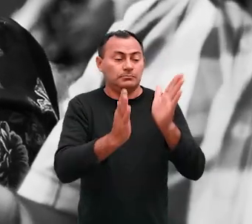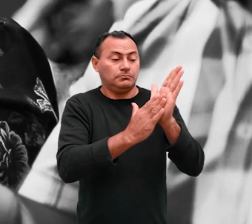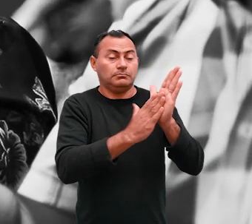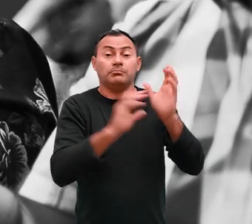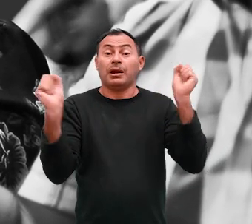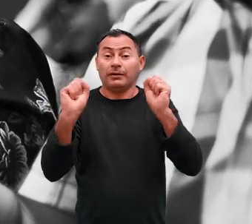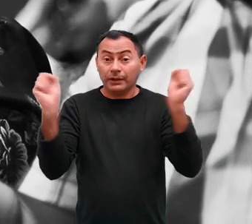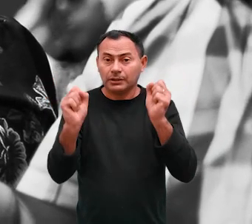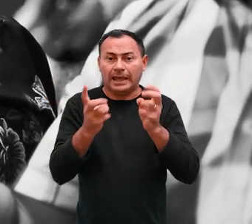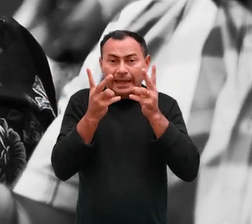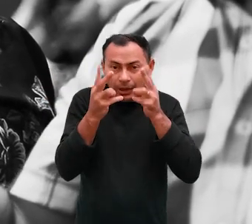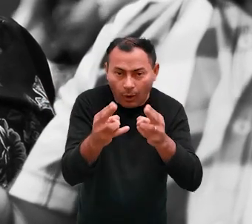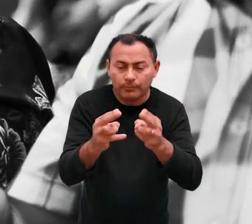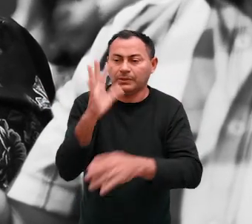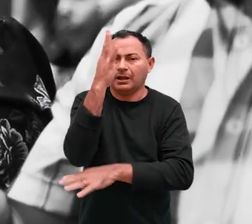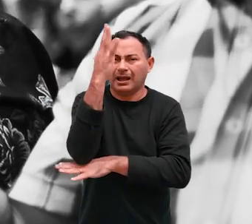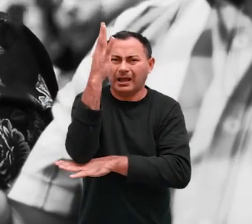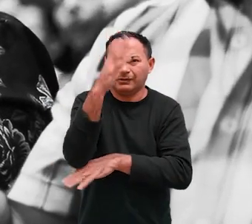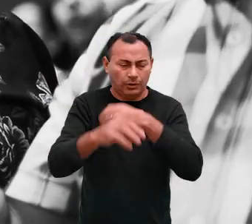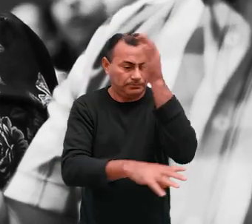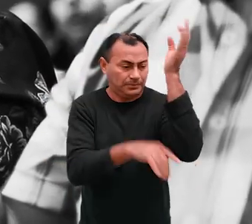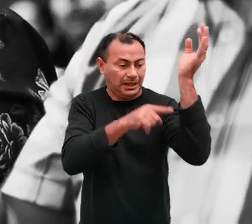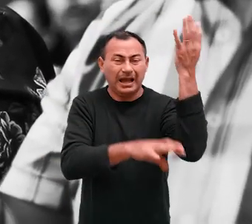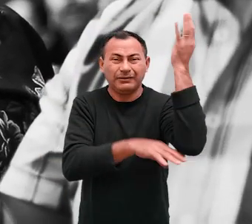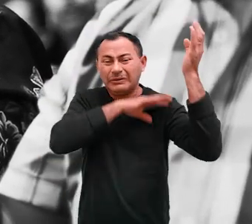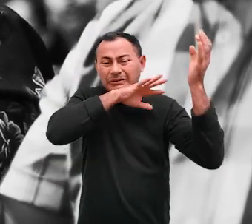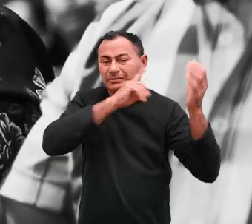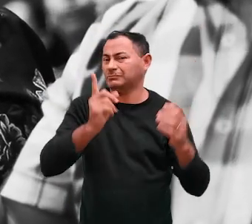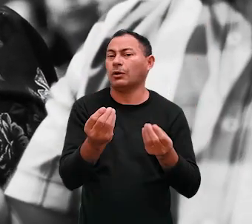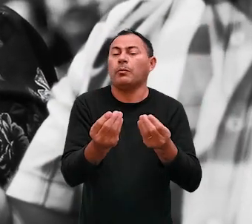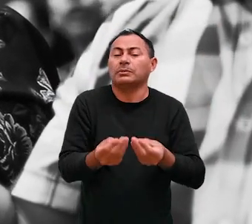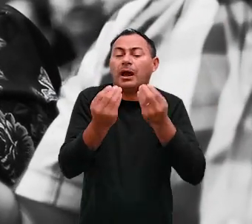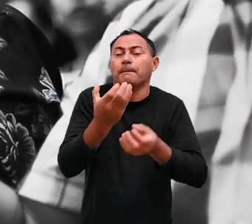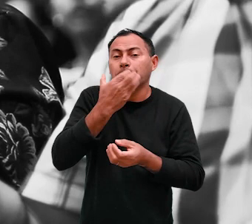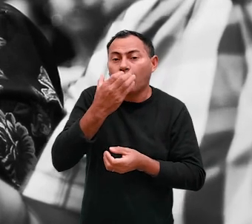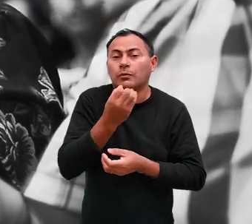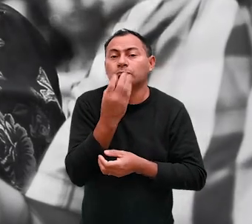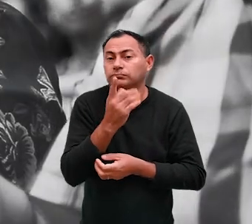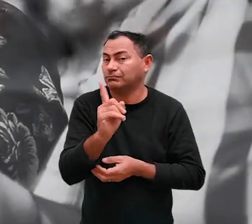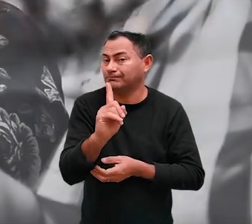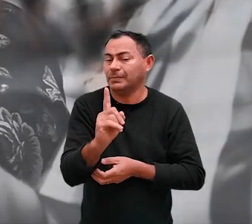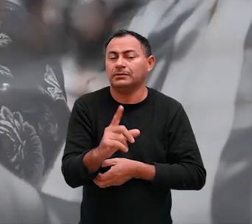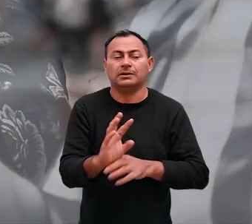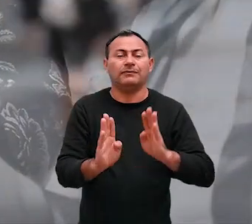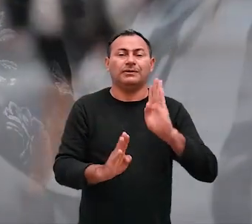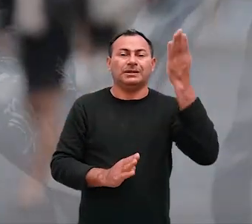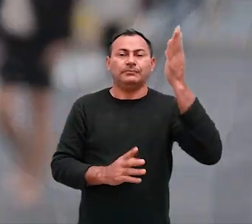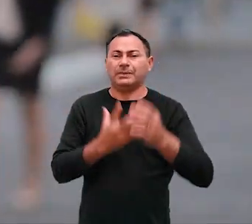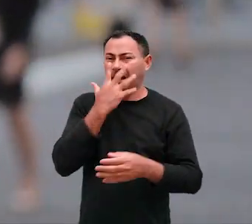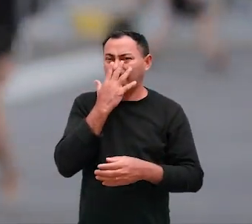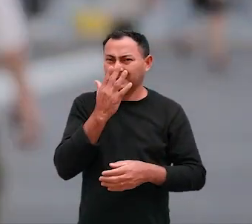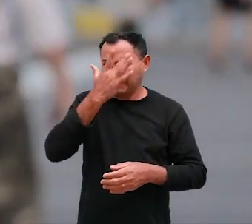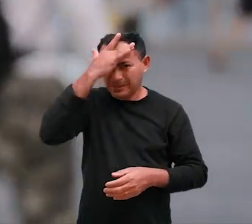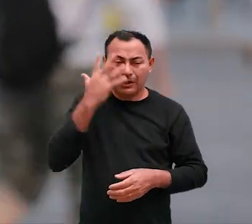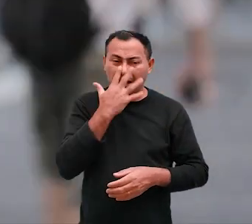maravilhosa. Da mesma forma, uma árvore ruim não pode dar bons frutos. Não dá para falsificar. Tem gente que acha que